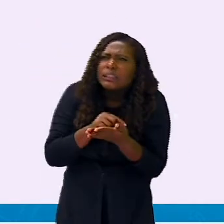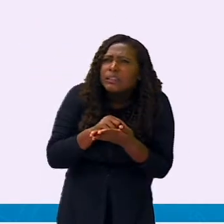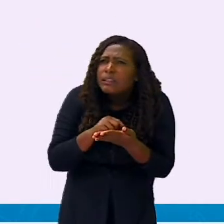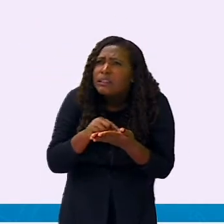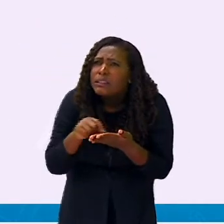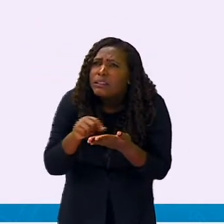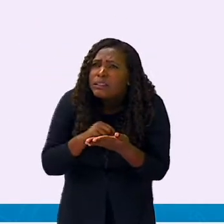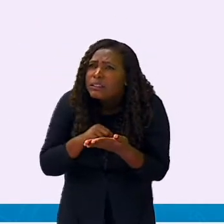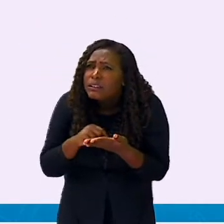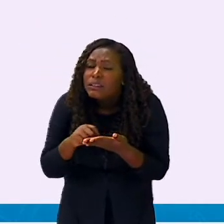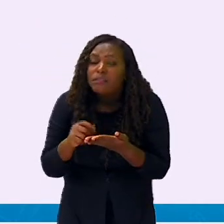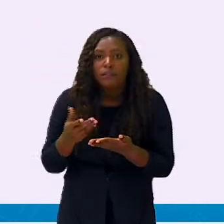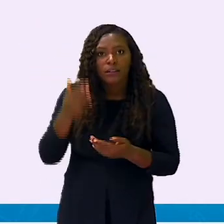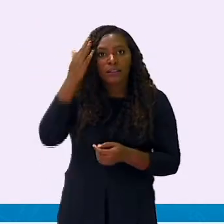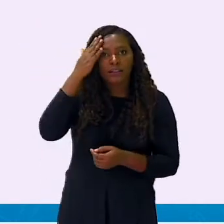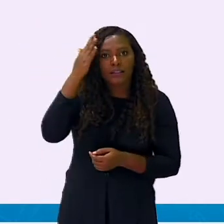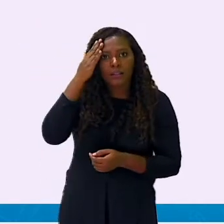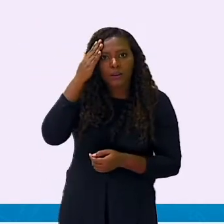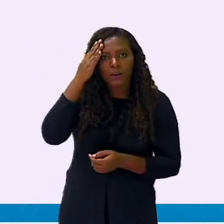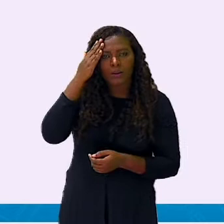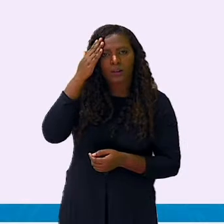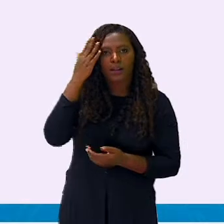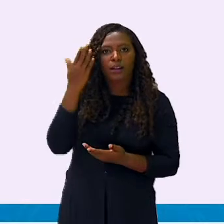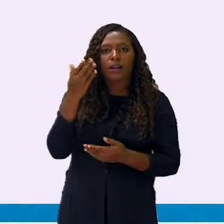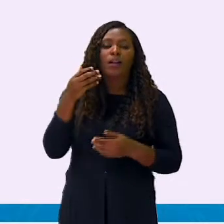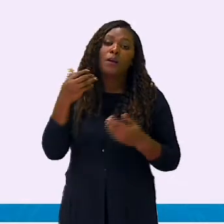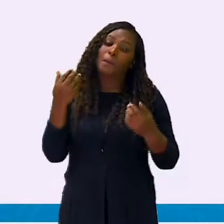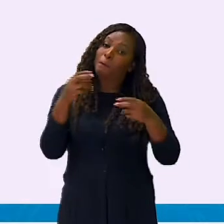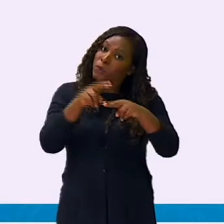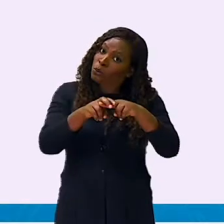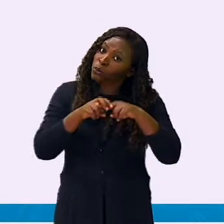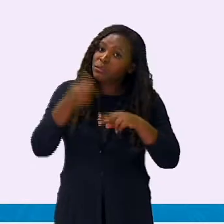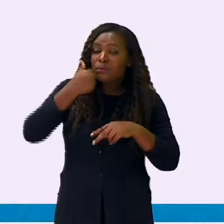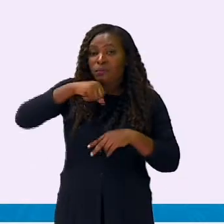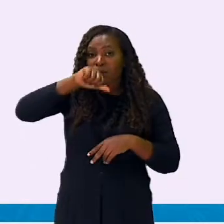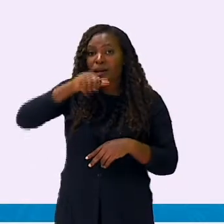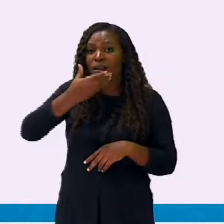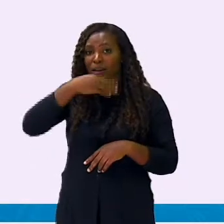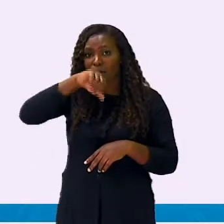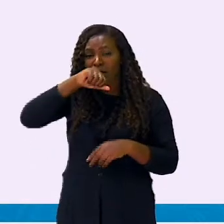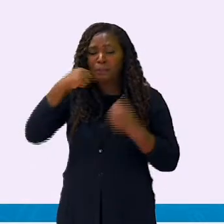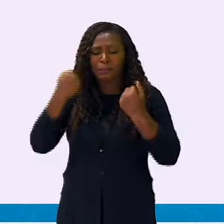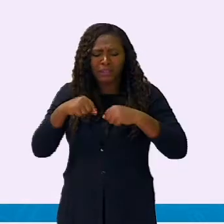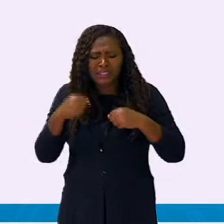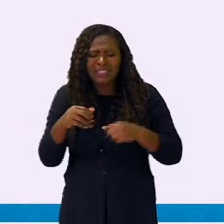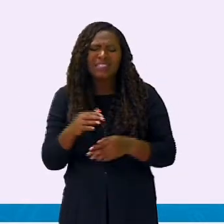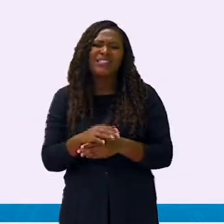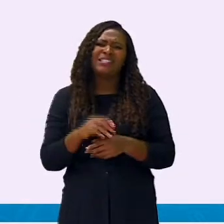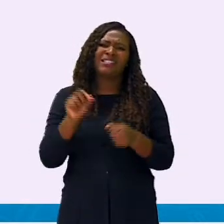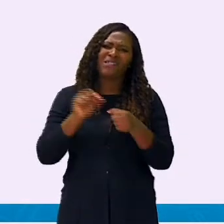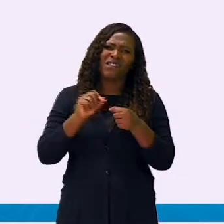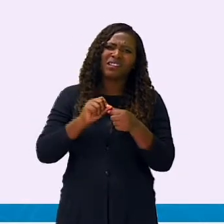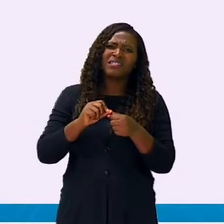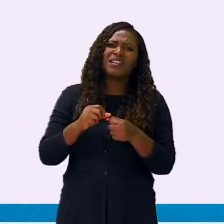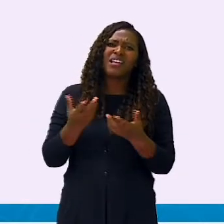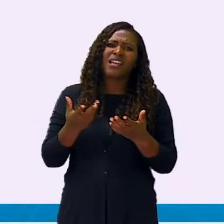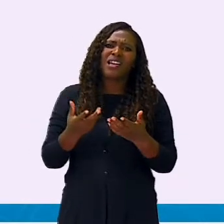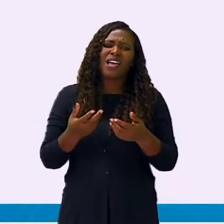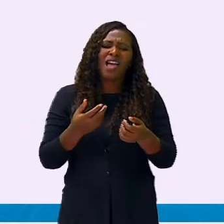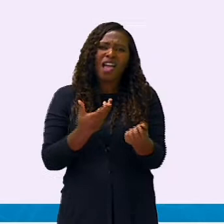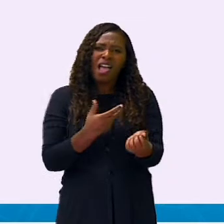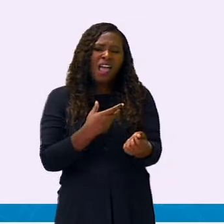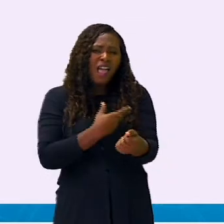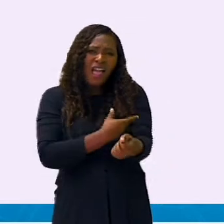o exame de acuidade visual das crianças, principalmente se notarem alguma dificuldade de leitura, dor